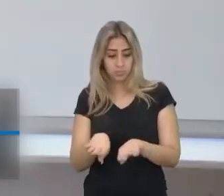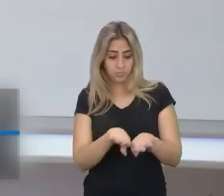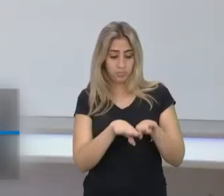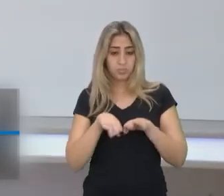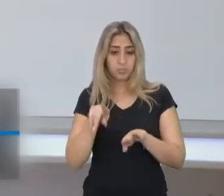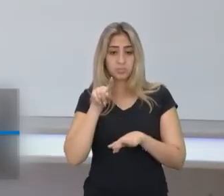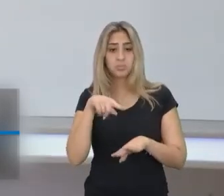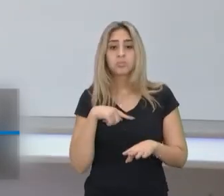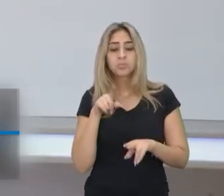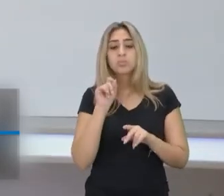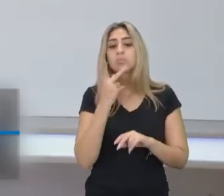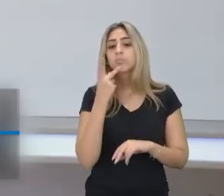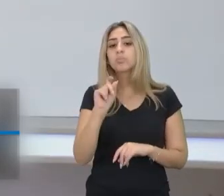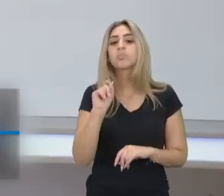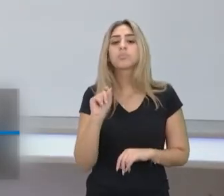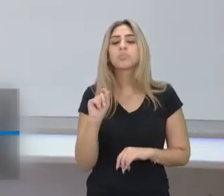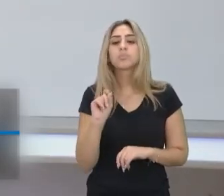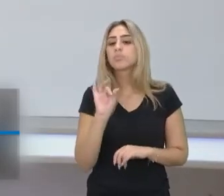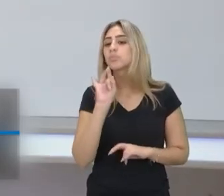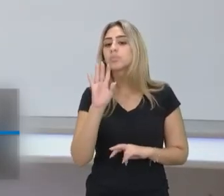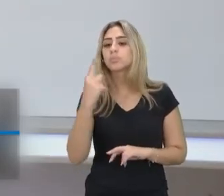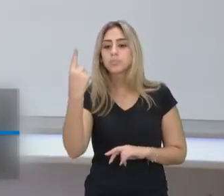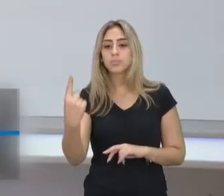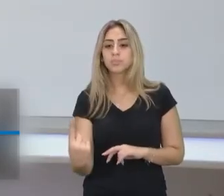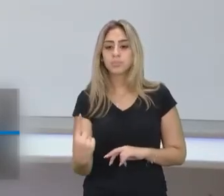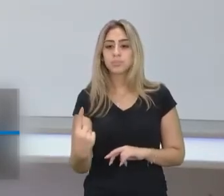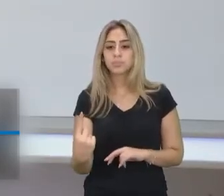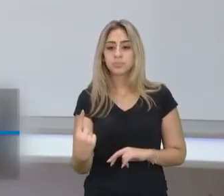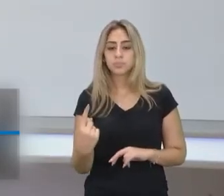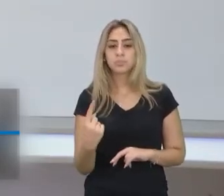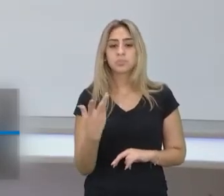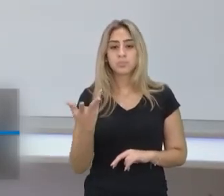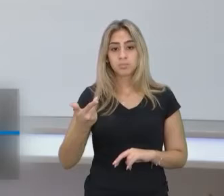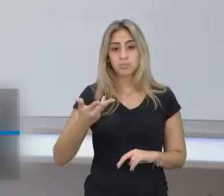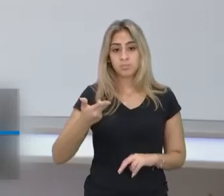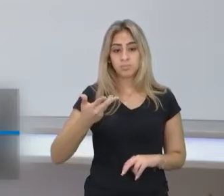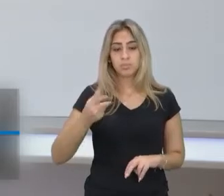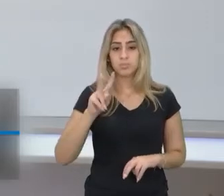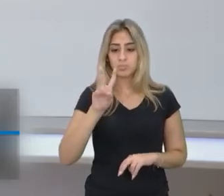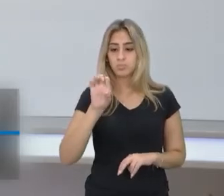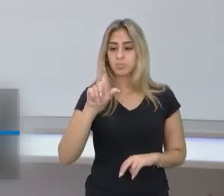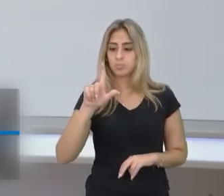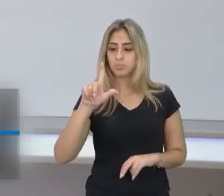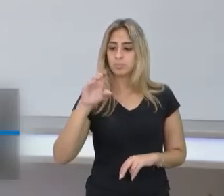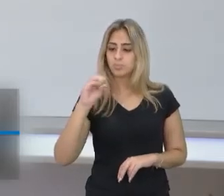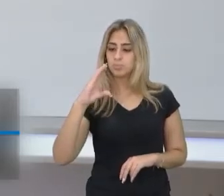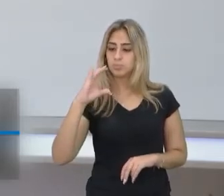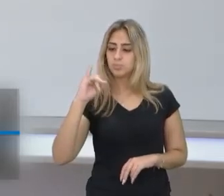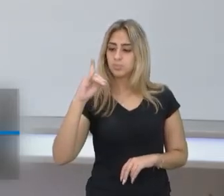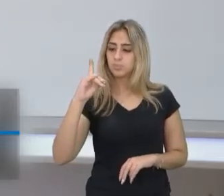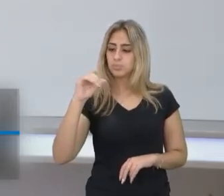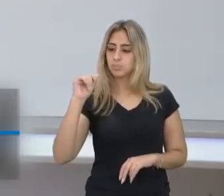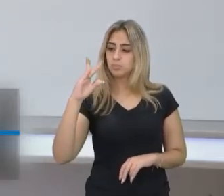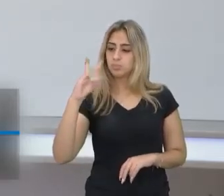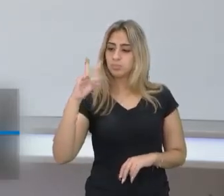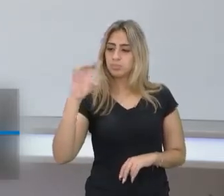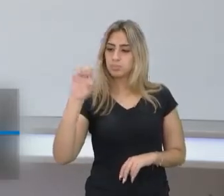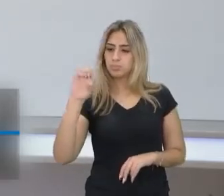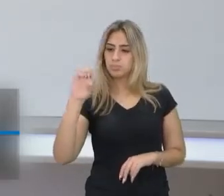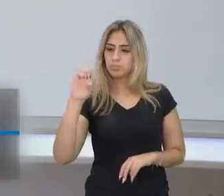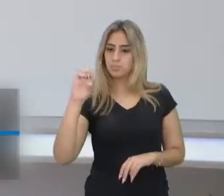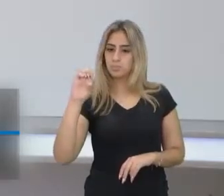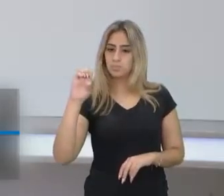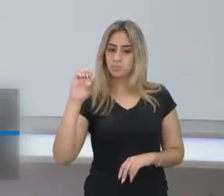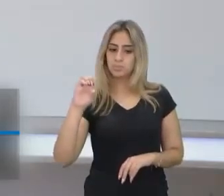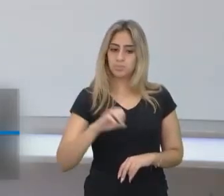igualdade, ela se refere somente à velocidade. Quando a prof fala de velocidade, eu estou